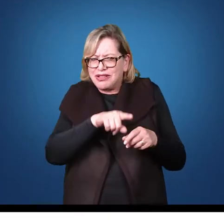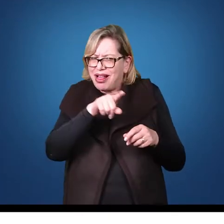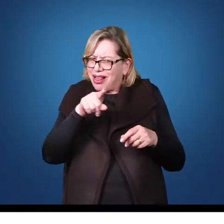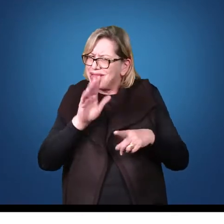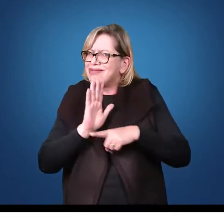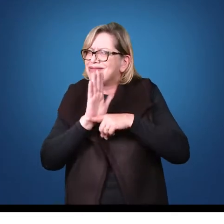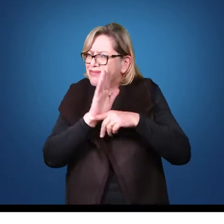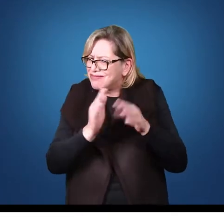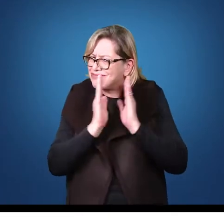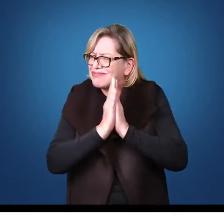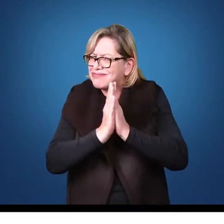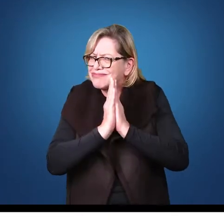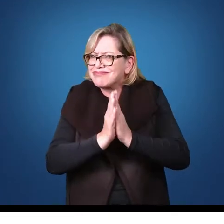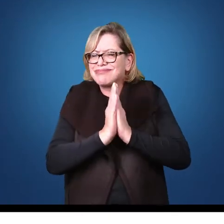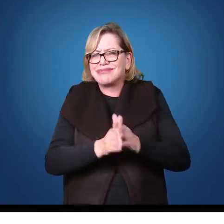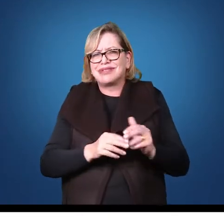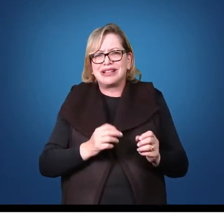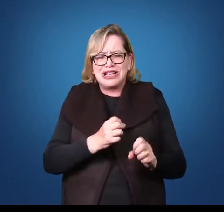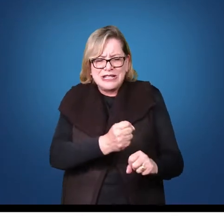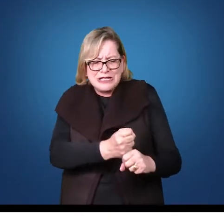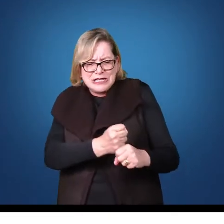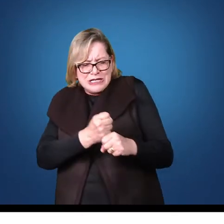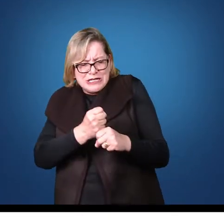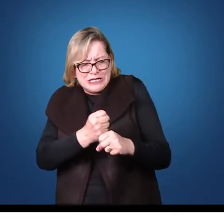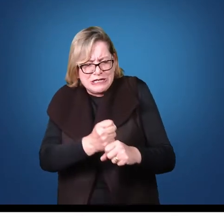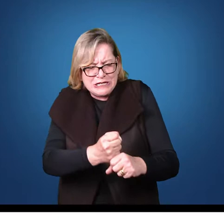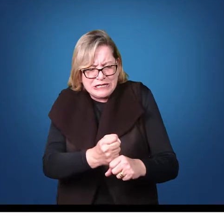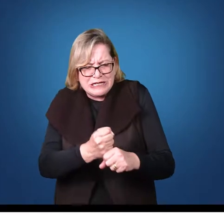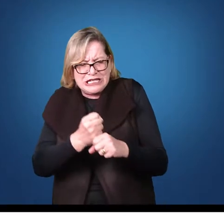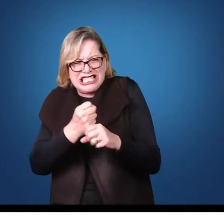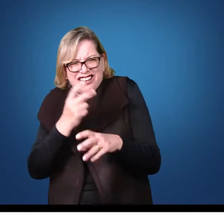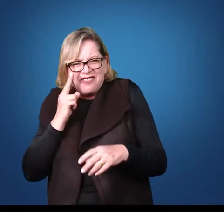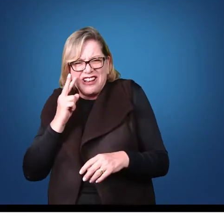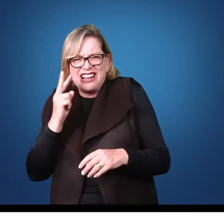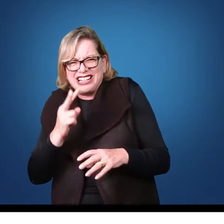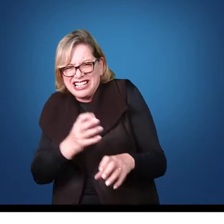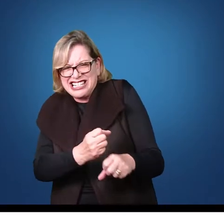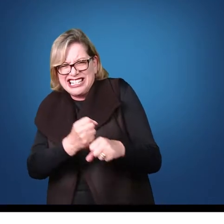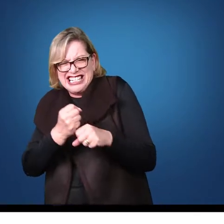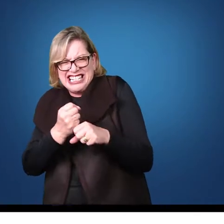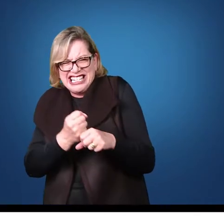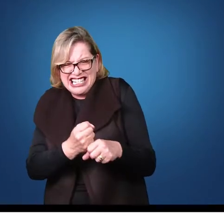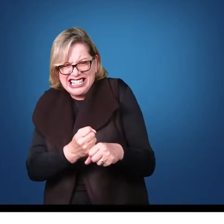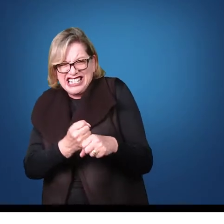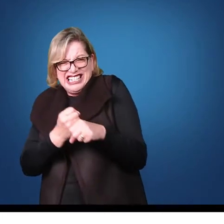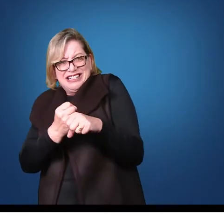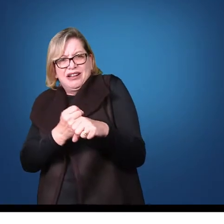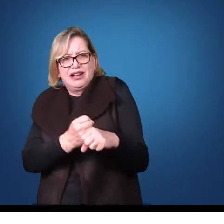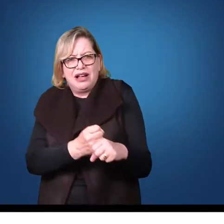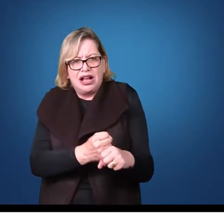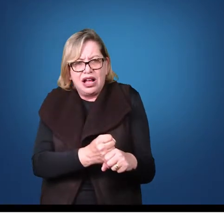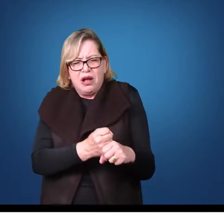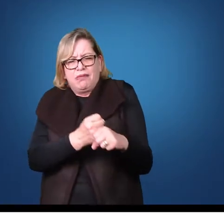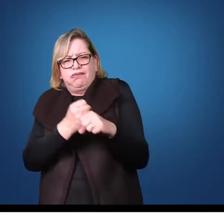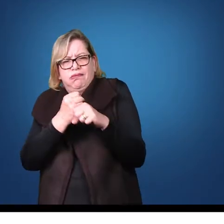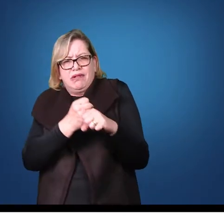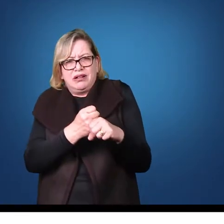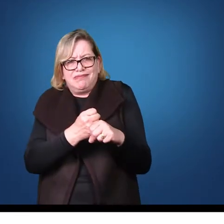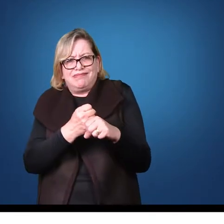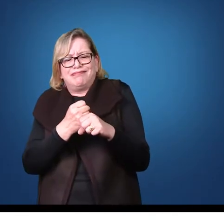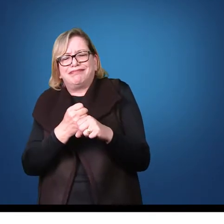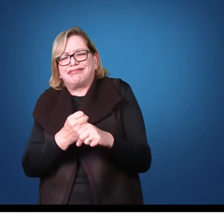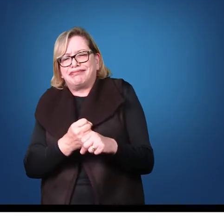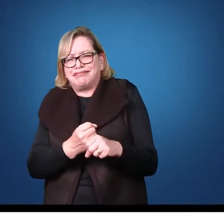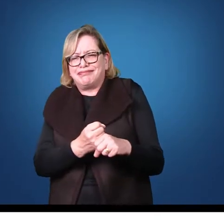por favor, tá? Vamos lá. Puxa que puxa! Puxa que puxa! Puxa que puxa! Puxa que